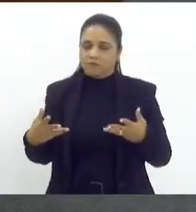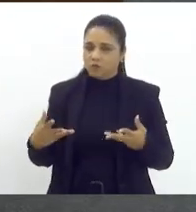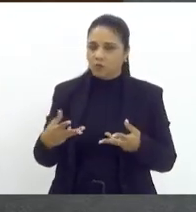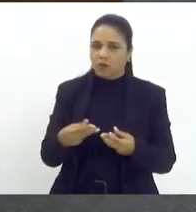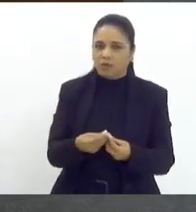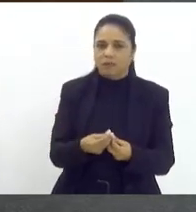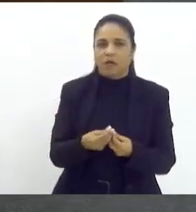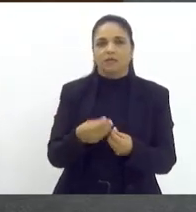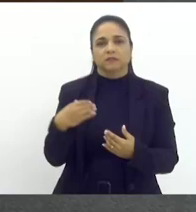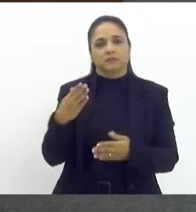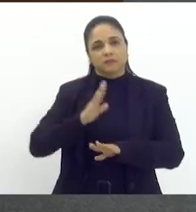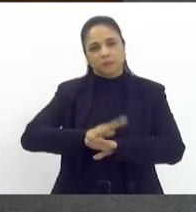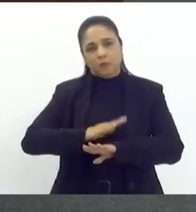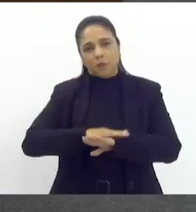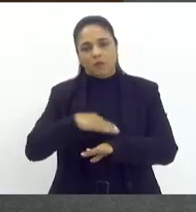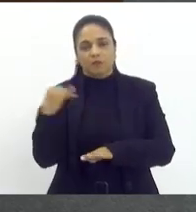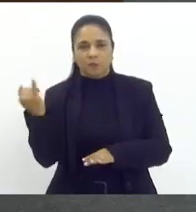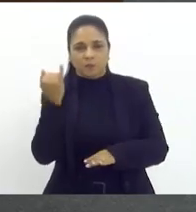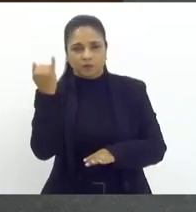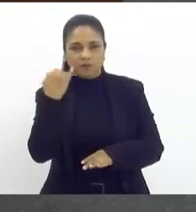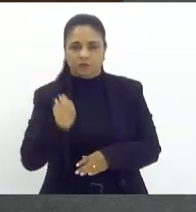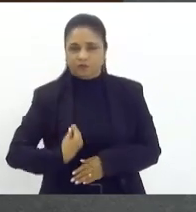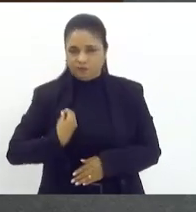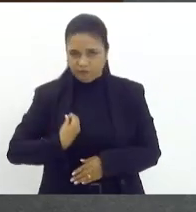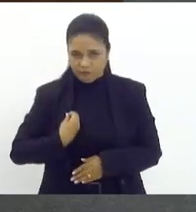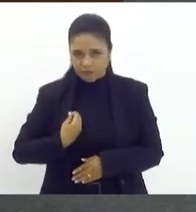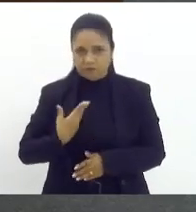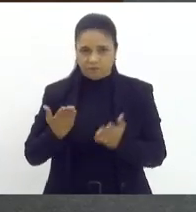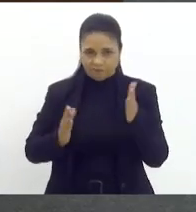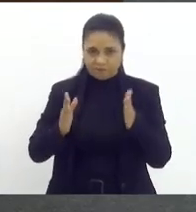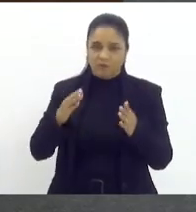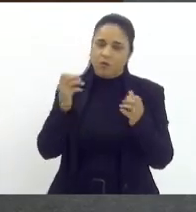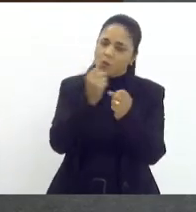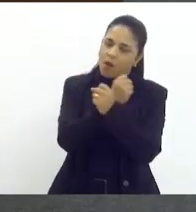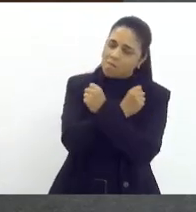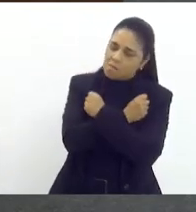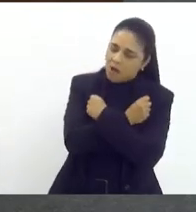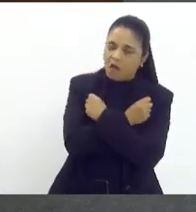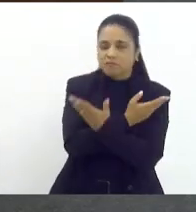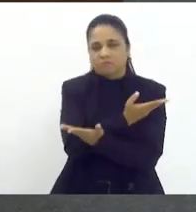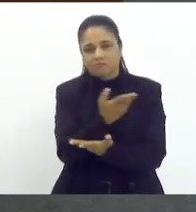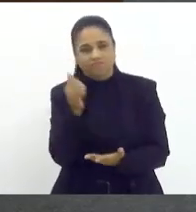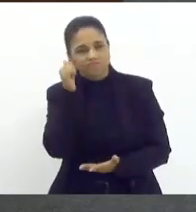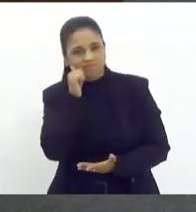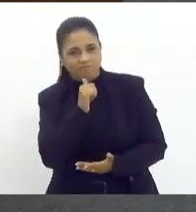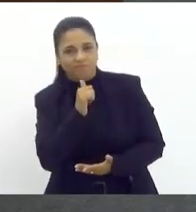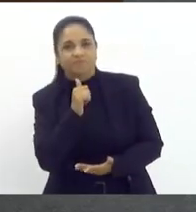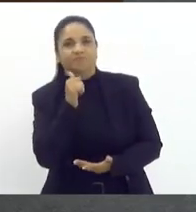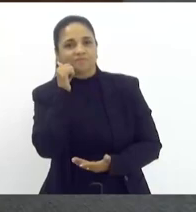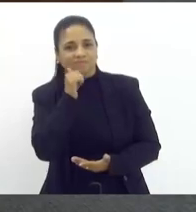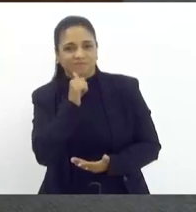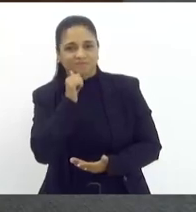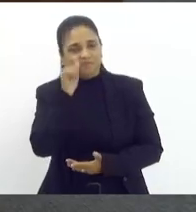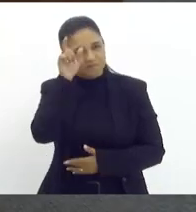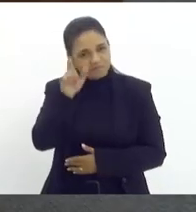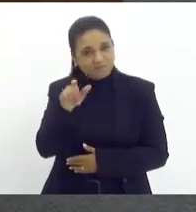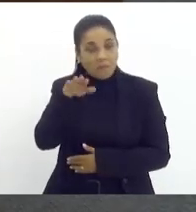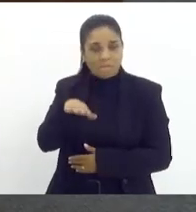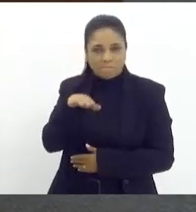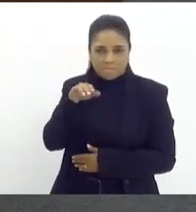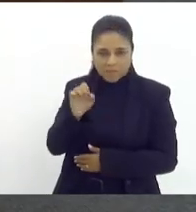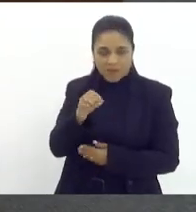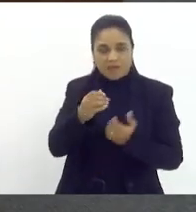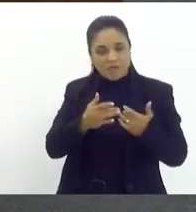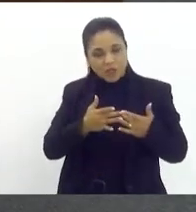nesse momento tão importante de suas vidas então fica aqui o meu abraço aqueles aquelas as mães aquelas mães que